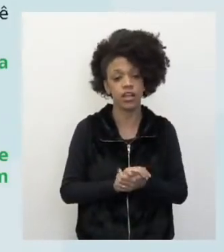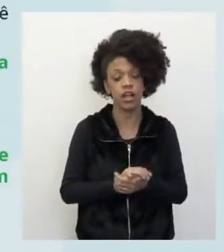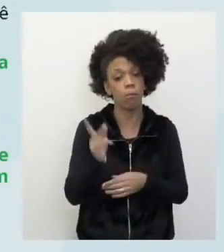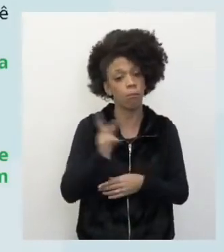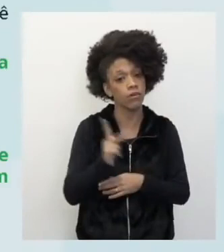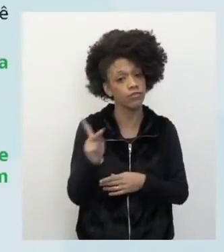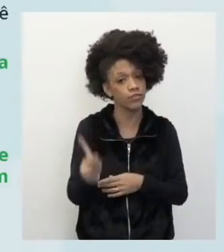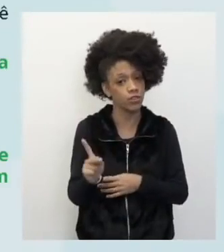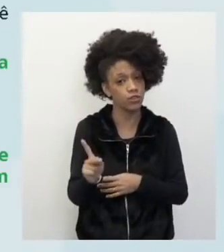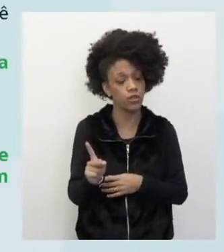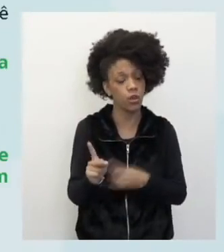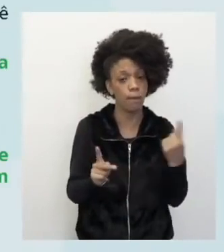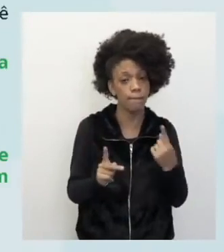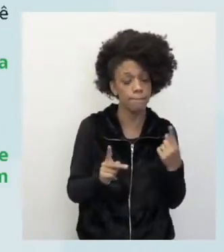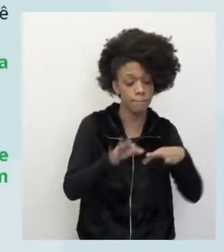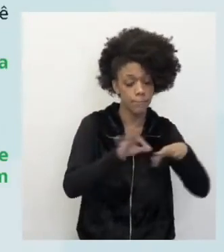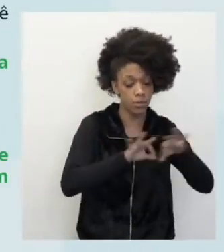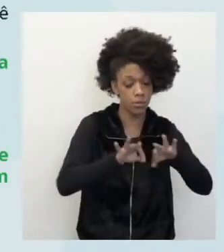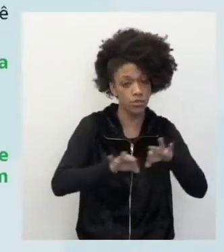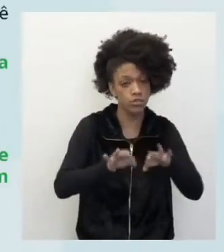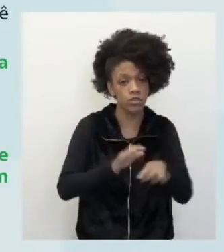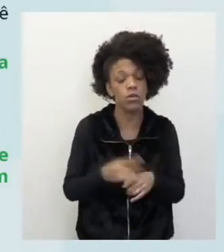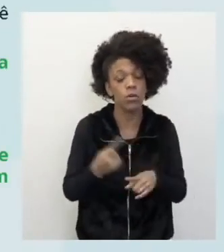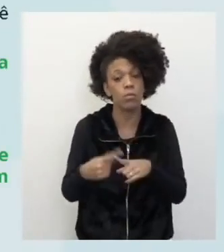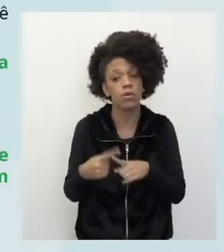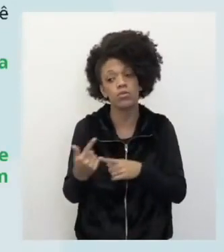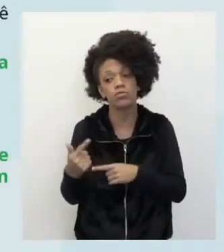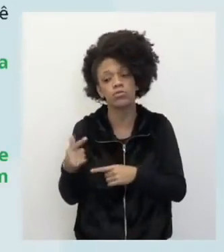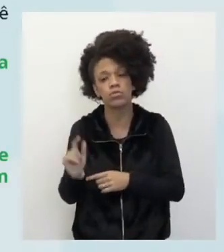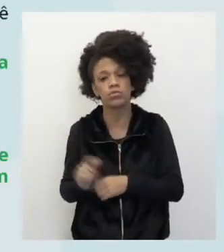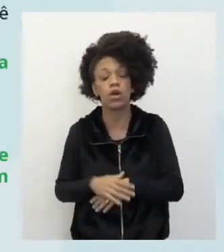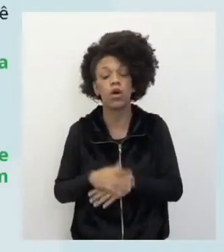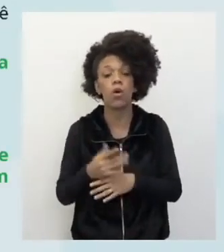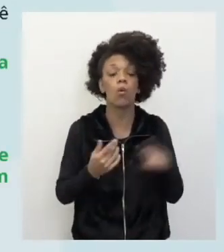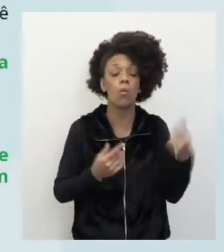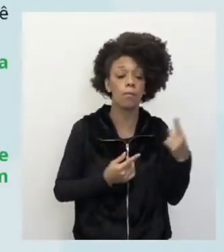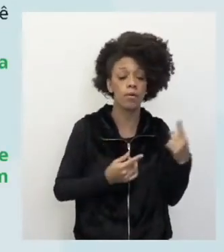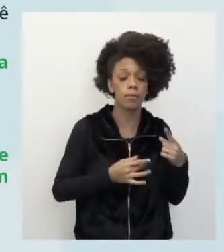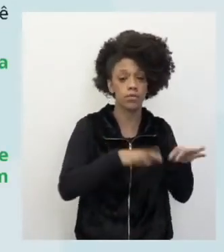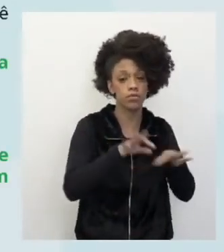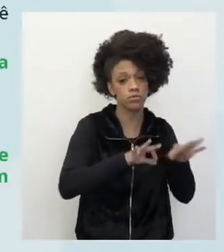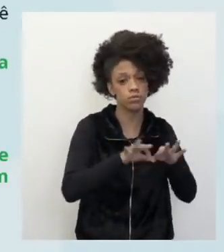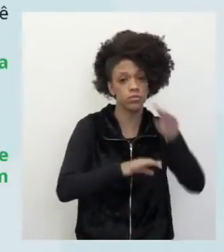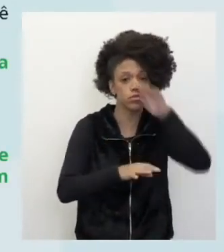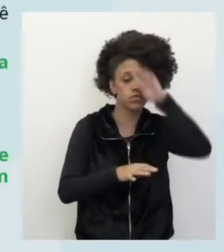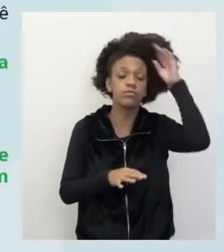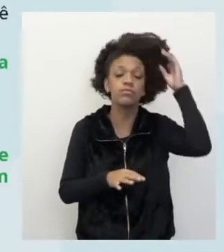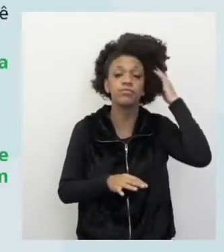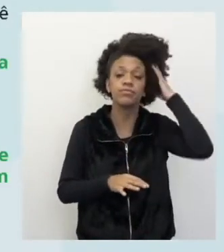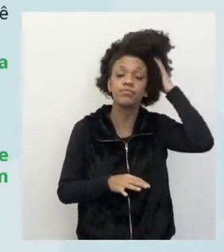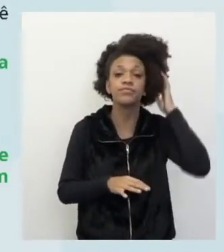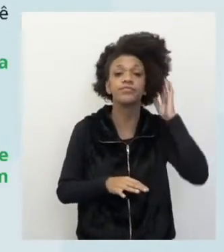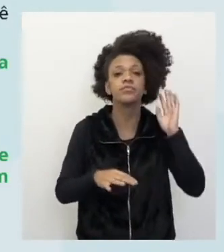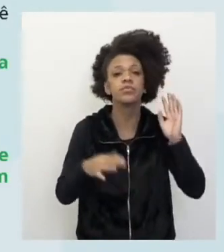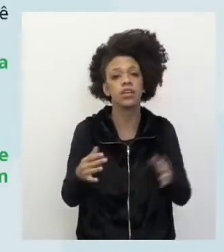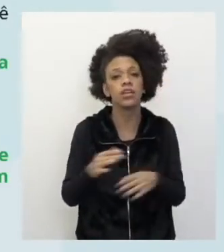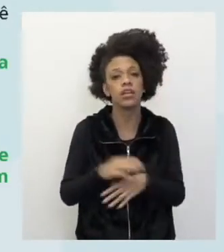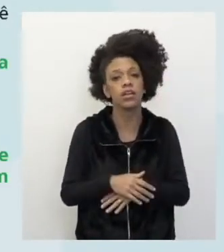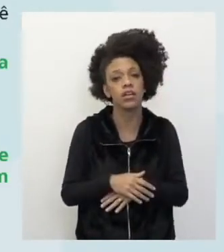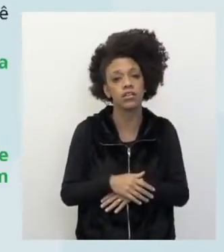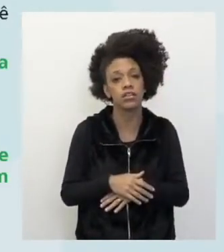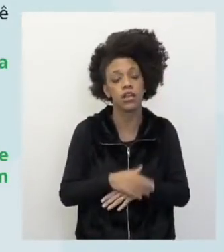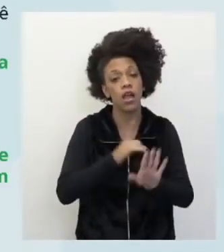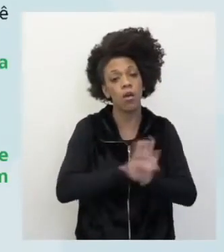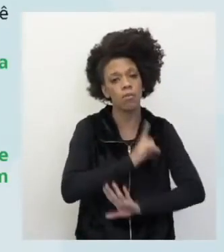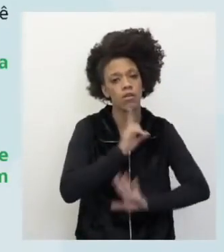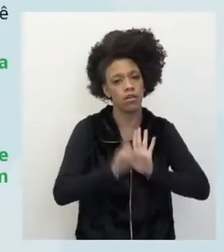não é? Porque os outros lá estão com a mão levantada. Então, o que está em primeiro plano demonstra que é o professor, porque tem ali a prova do seu